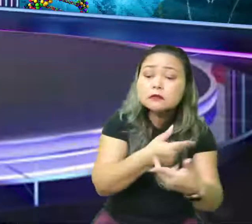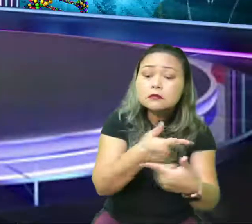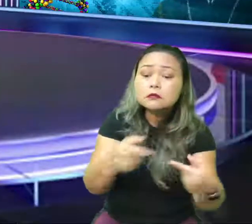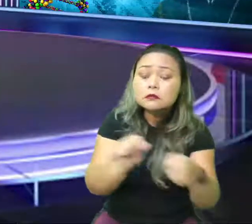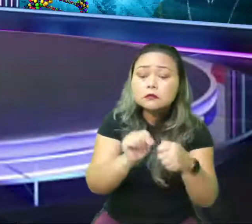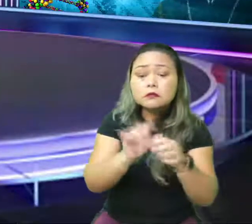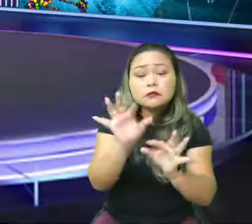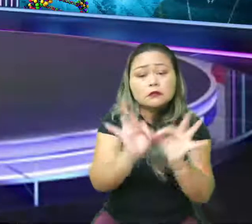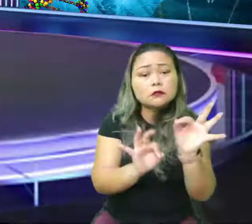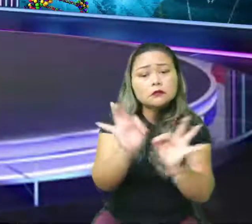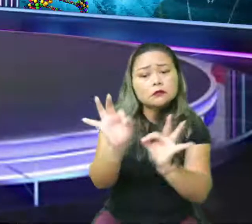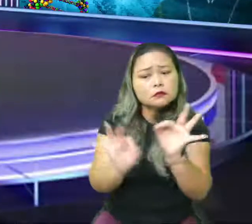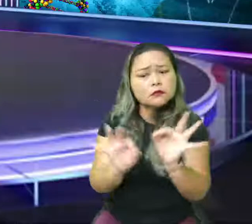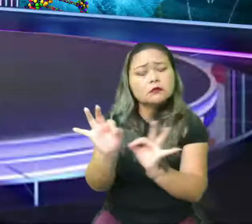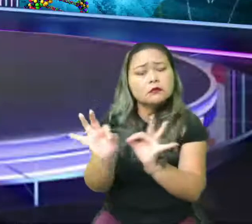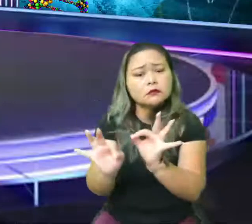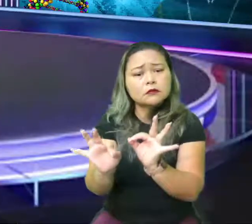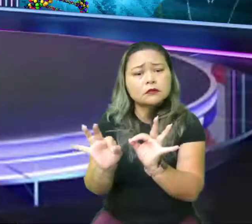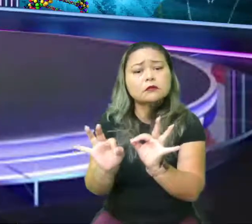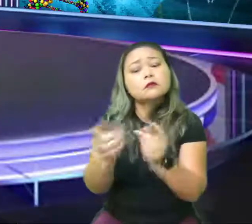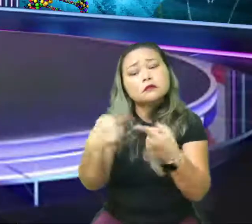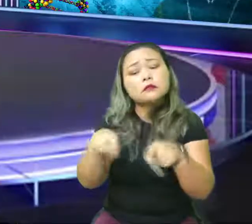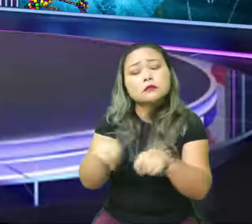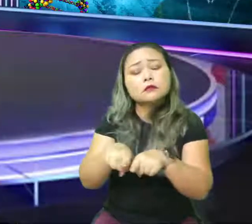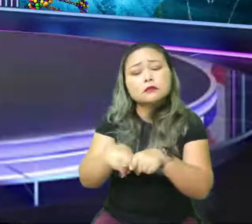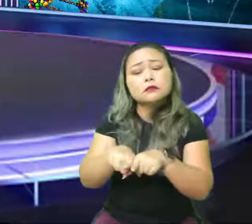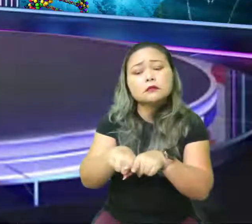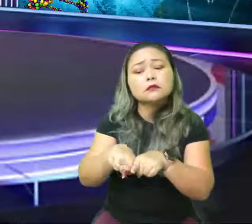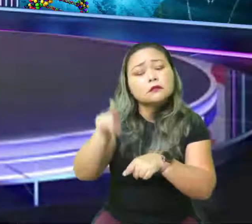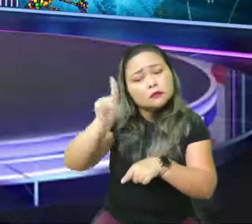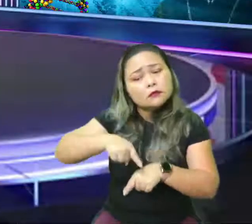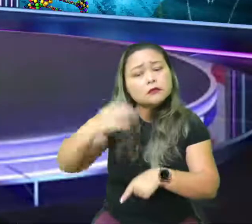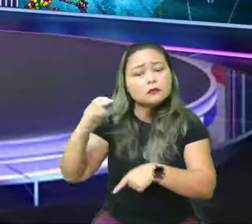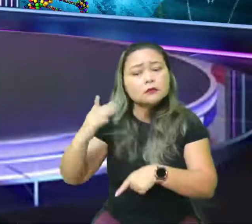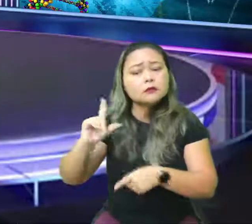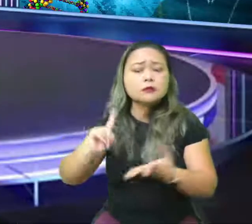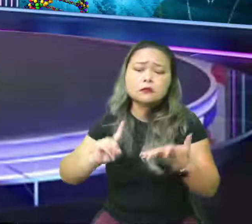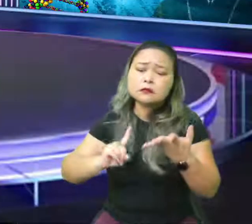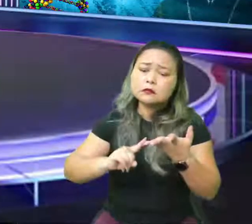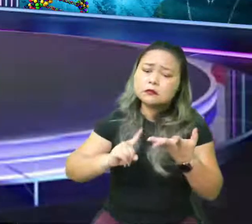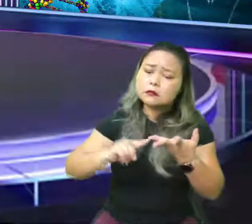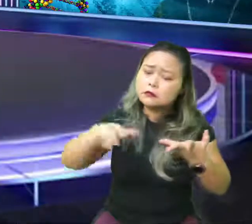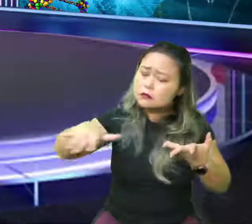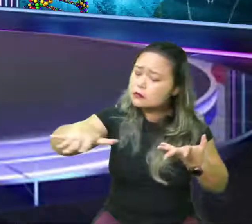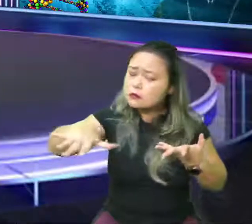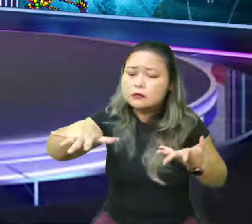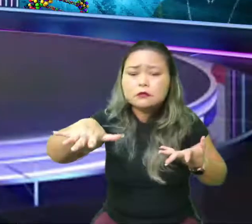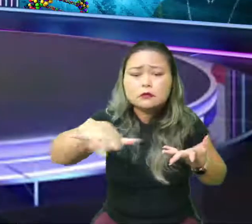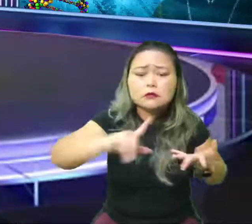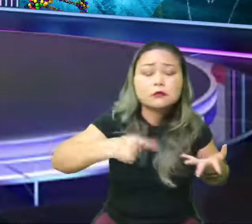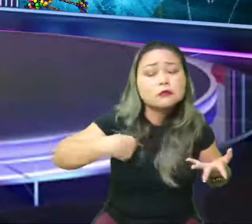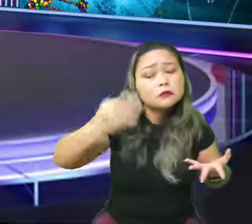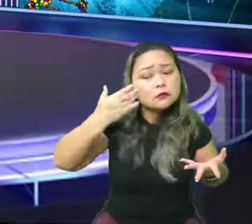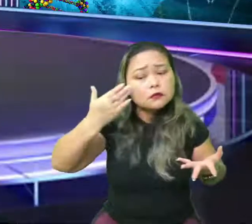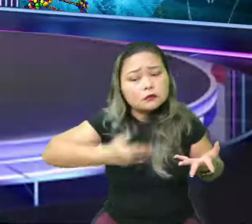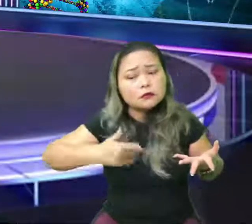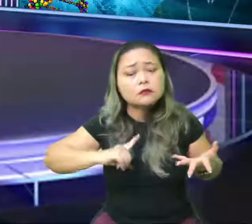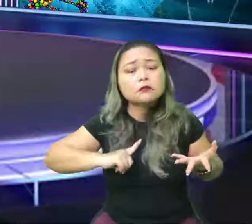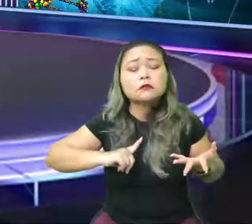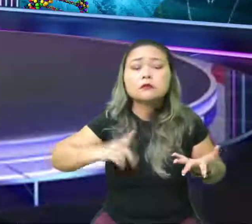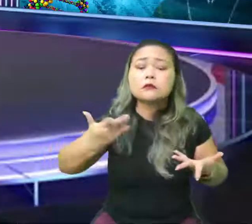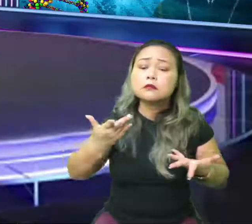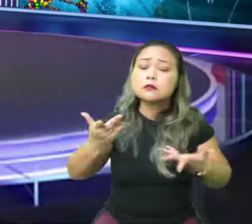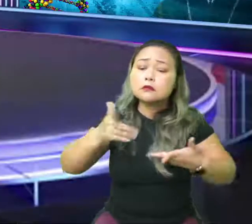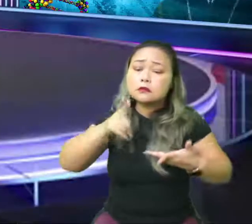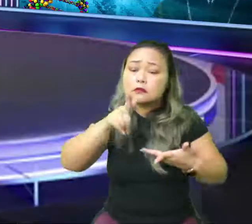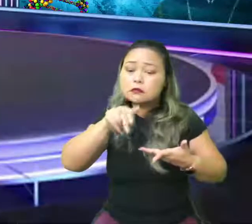E isso também é trazido como ciência, porque existem várias situações, né, que já foram comprovadas em relação ao livro